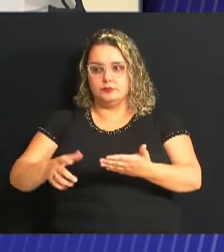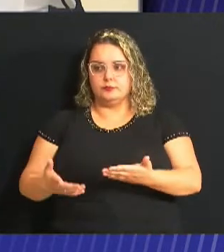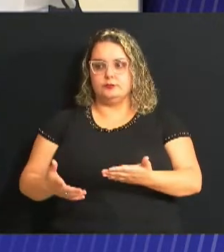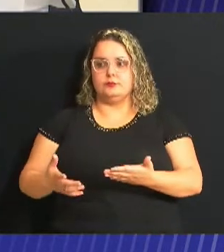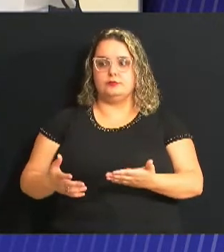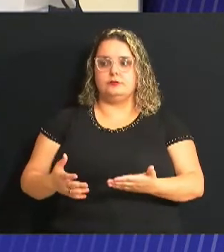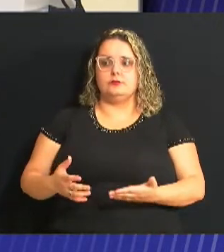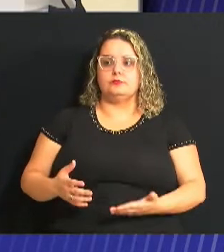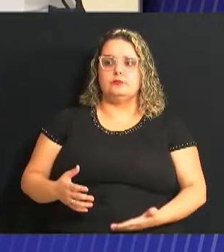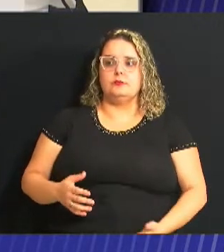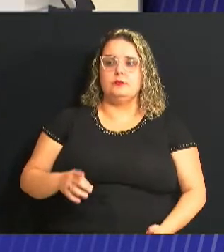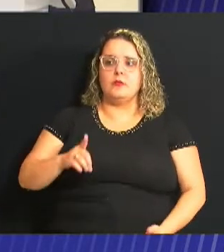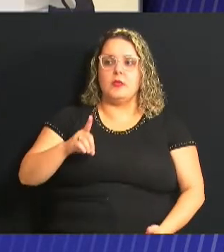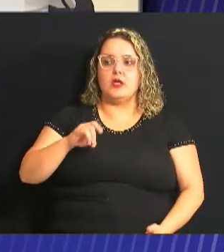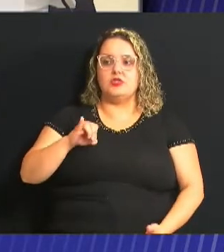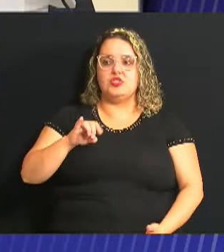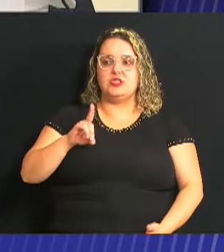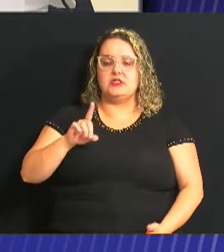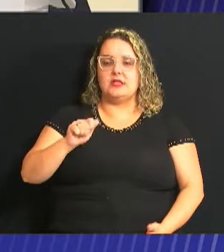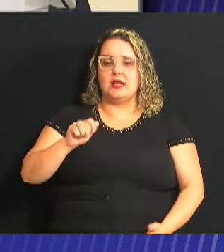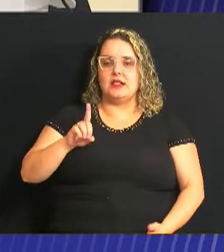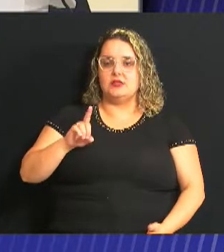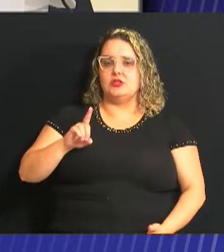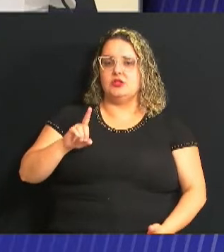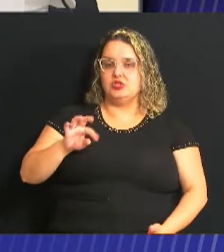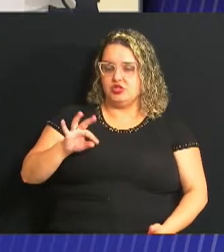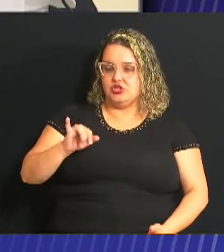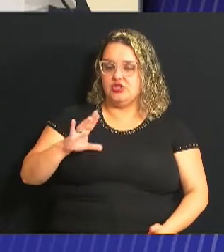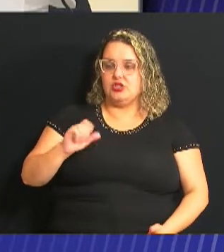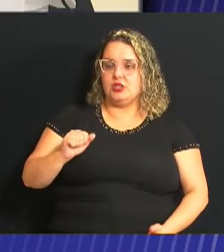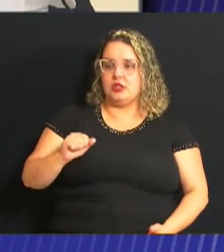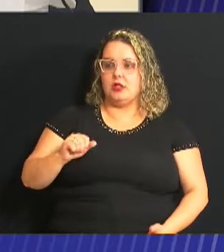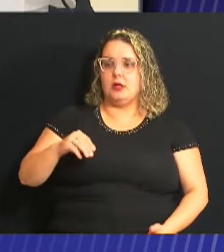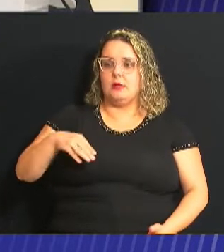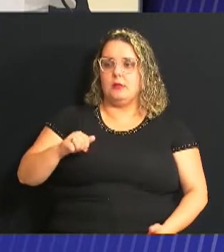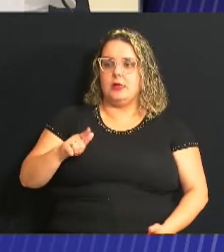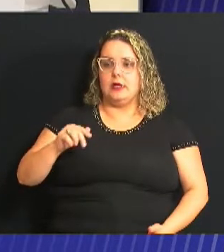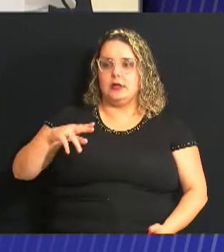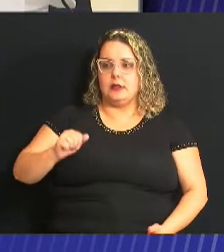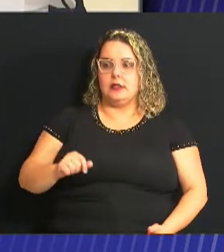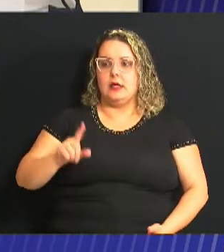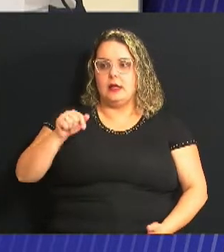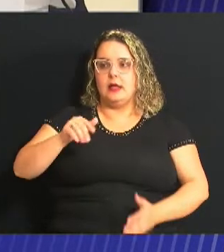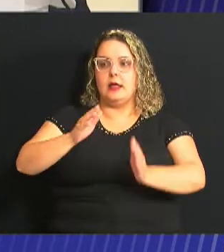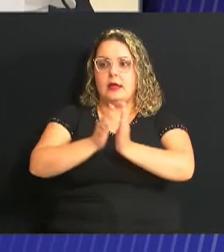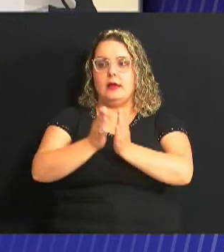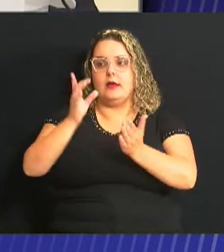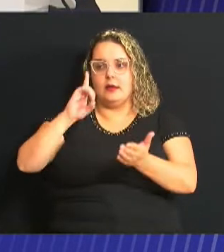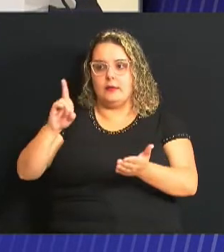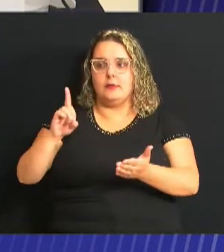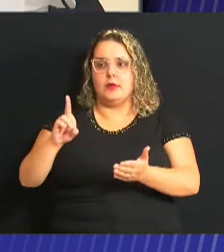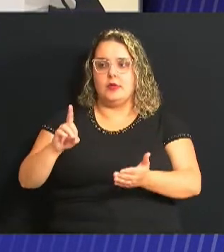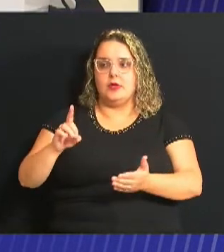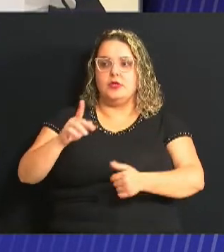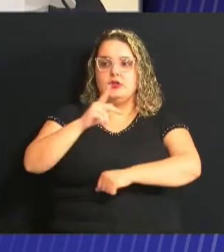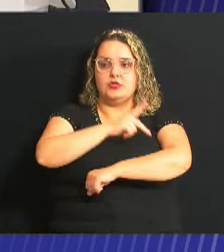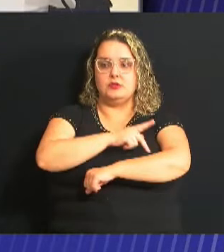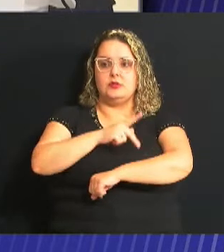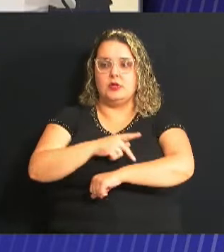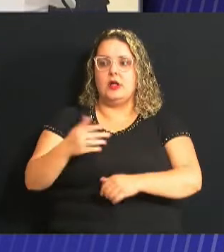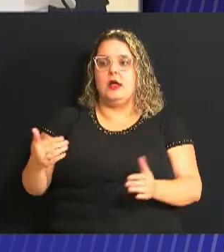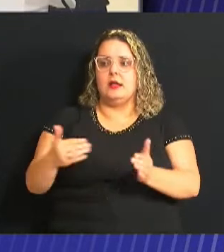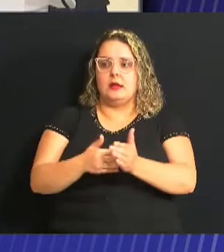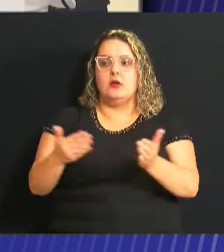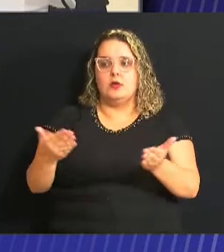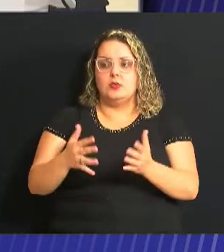Didática Magna, é basicamente a Bíblia de quem faz o curso de pedagogia, ainda hoje, no nosso país. Todo